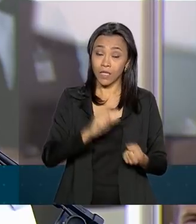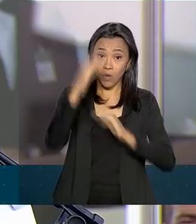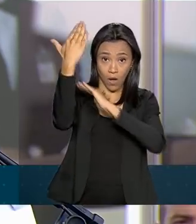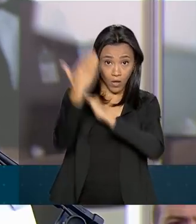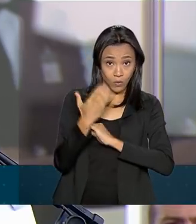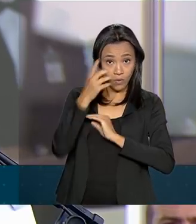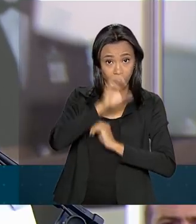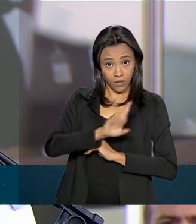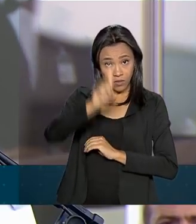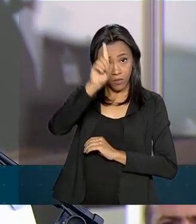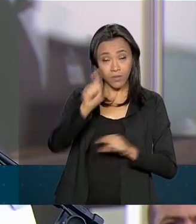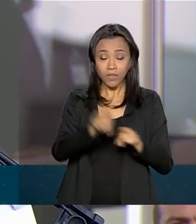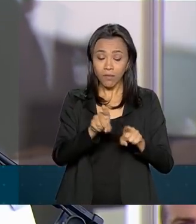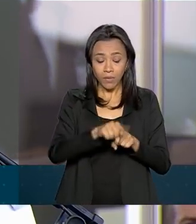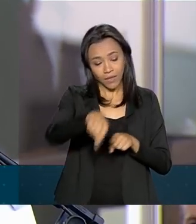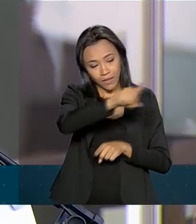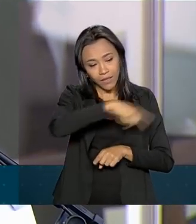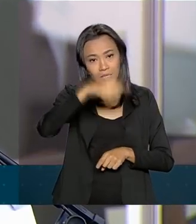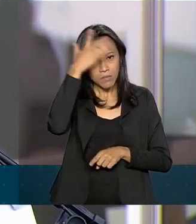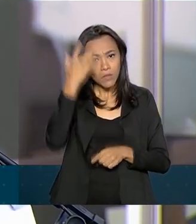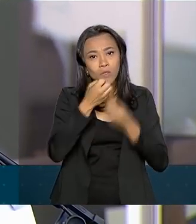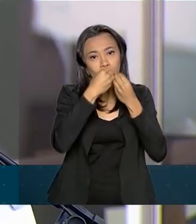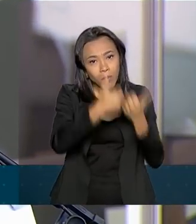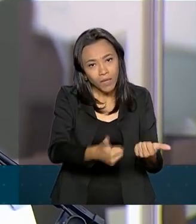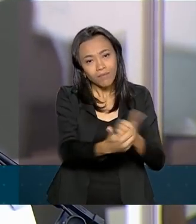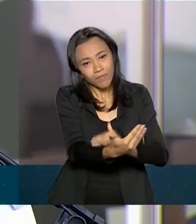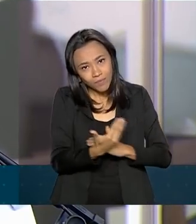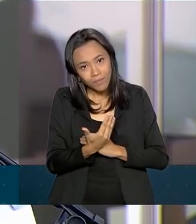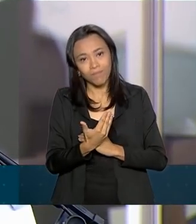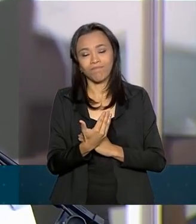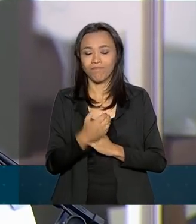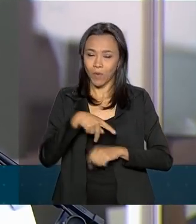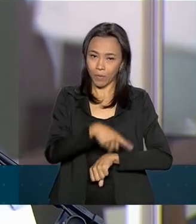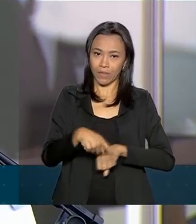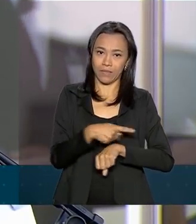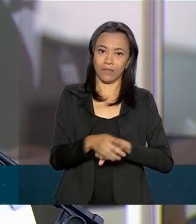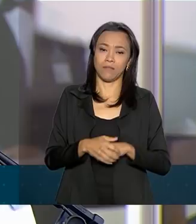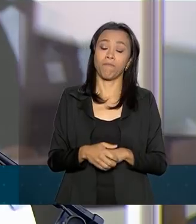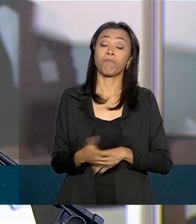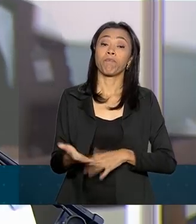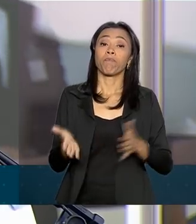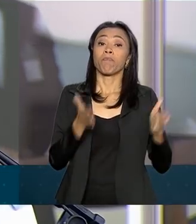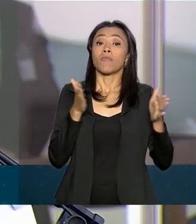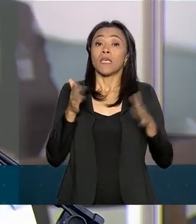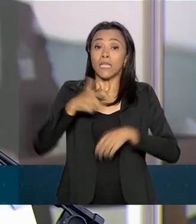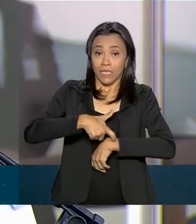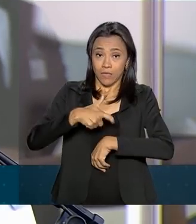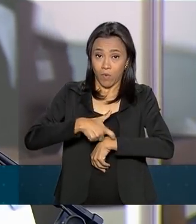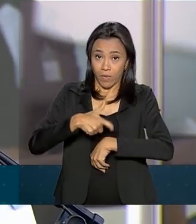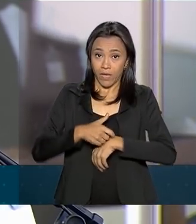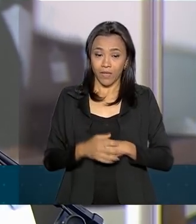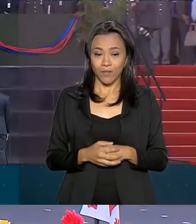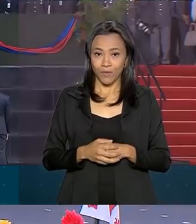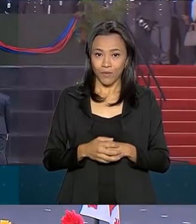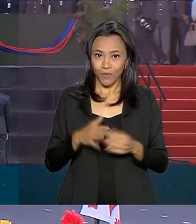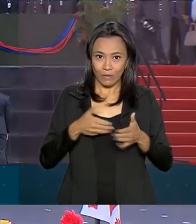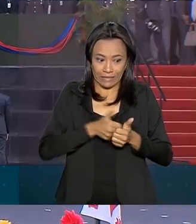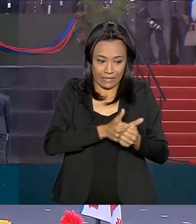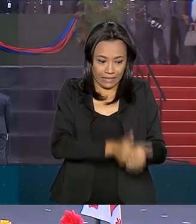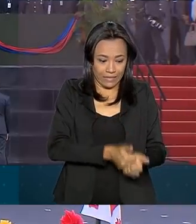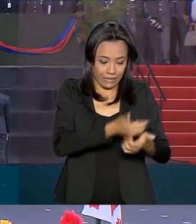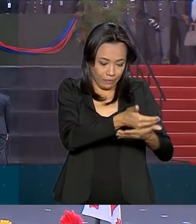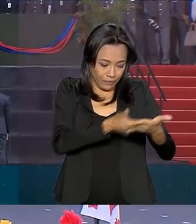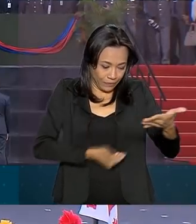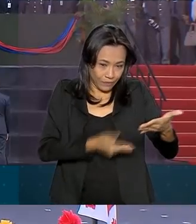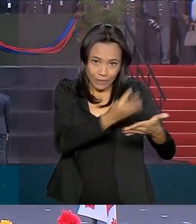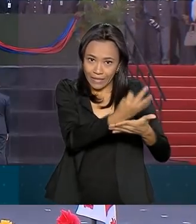Deus e das pessoas de bem do nosso país. Nesse momento também, se permite fugir um pouco do protocolo,